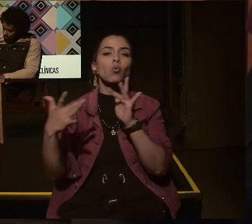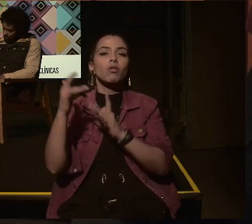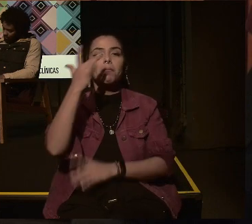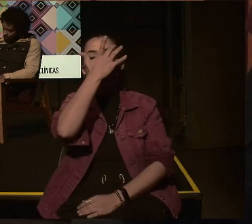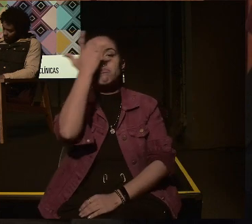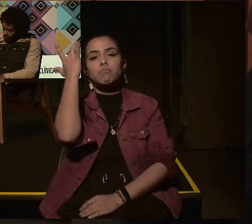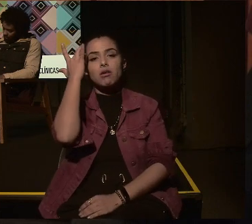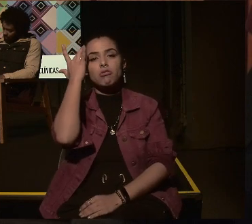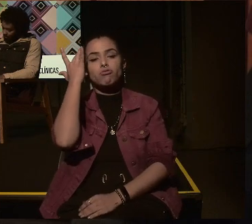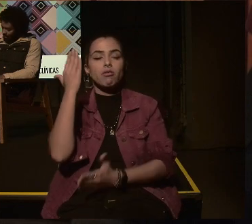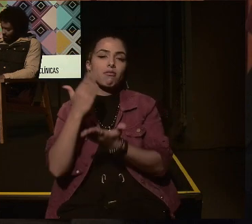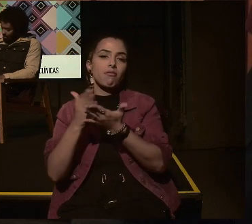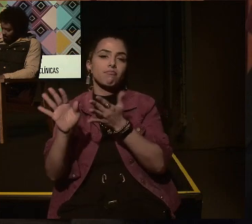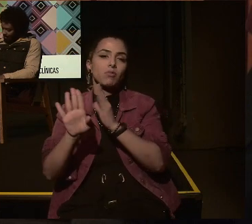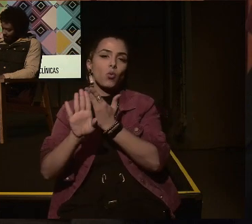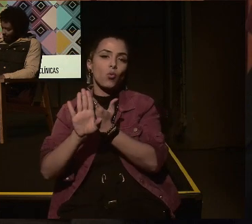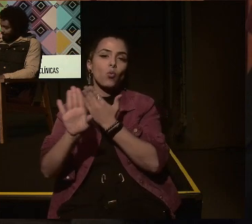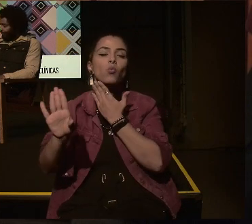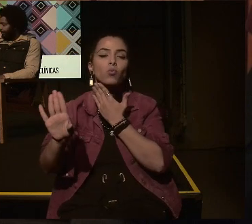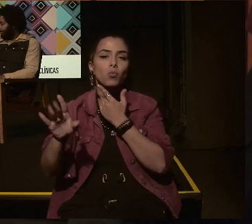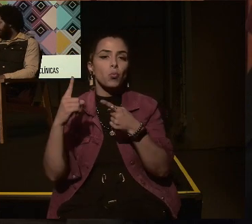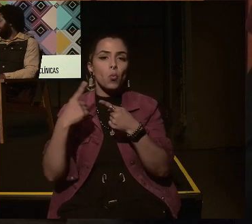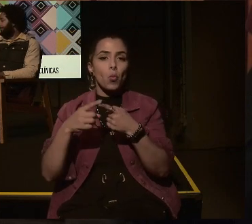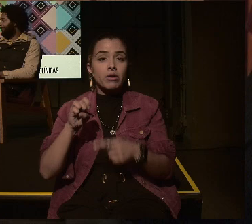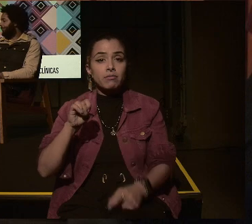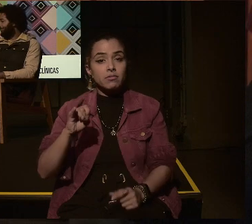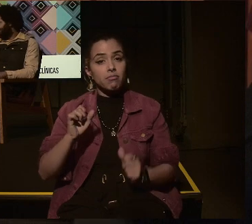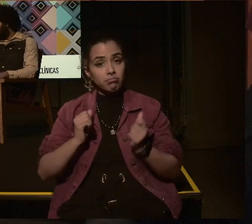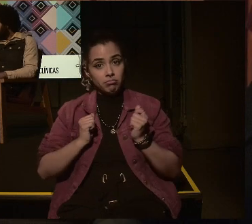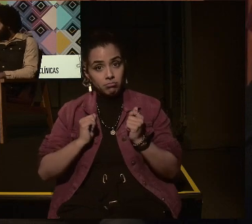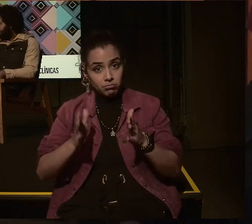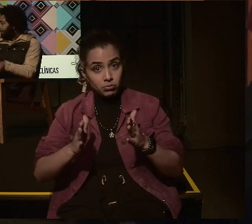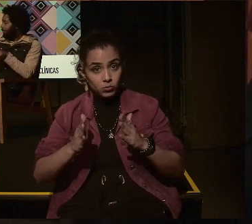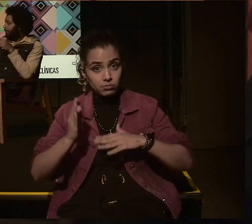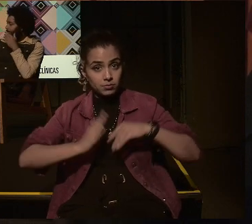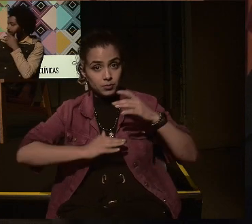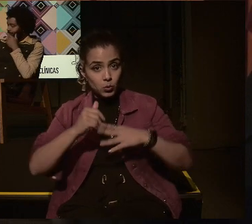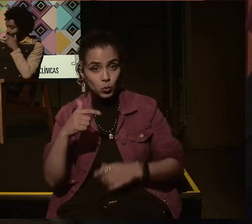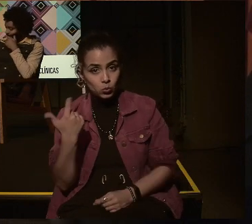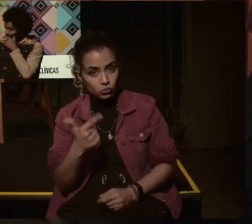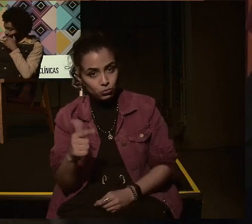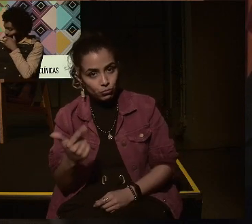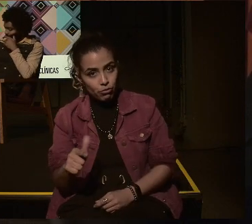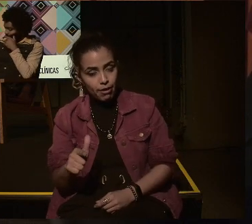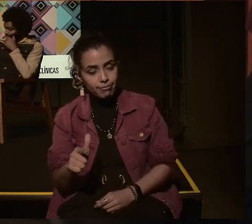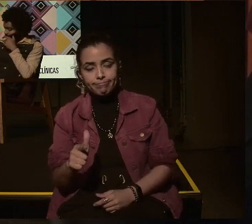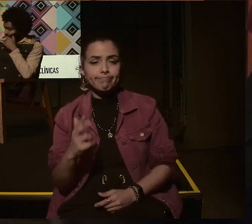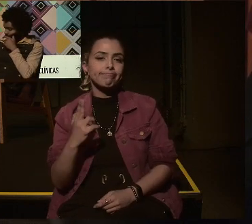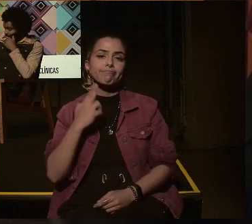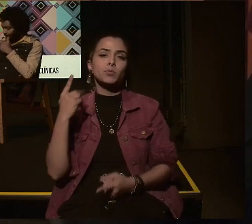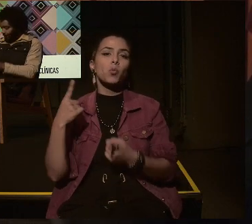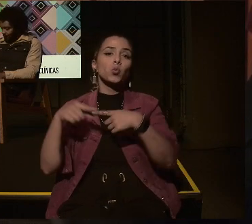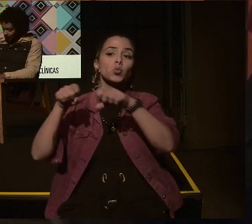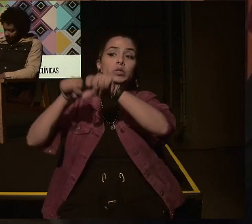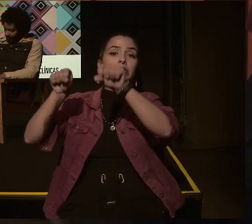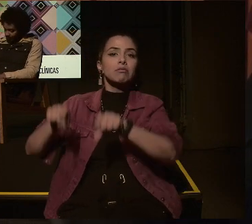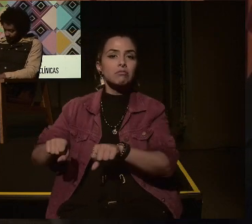relação. Porque, do contrário, a gente teria um equipamento muito legal, mas ainda